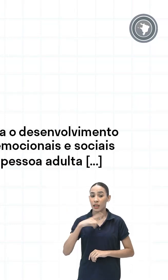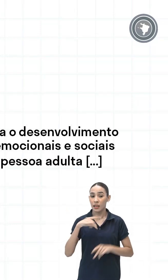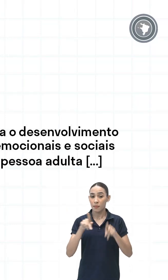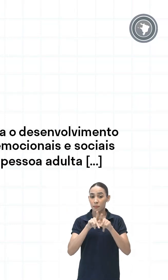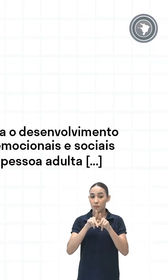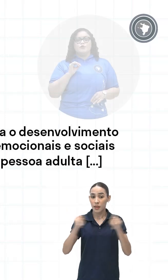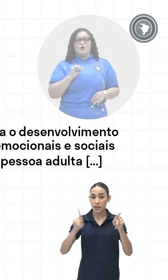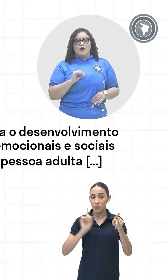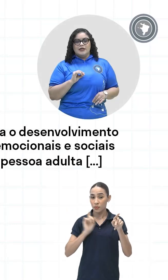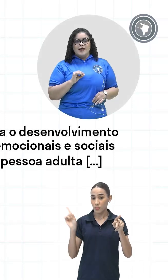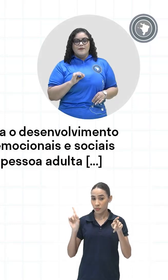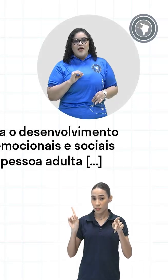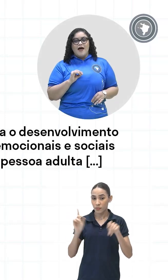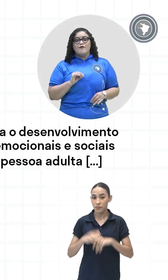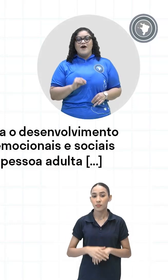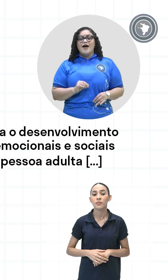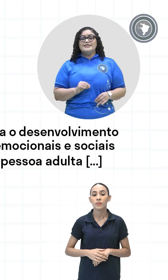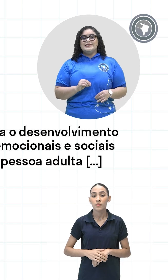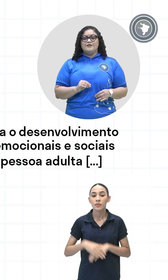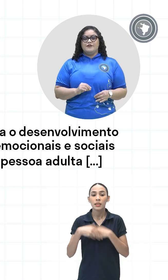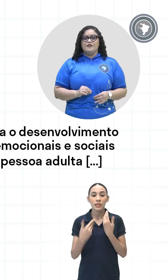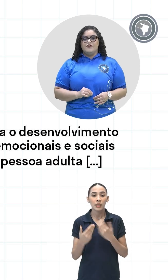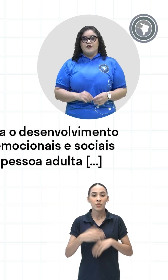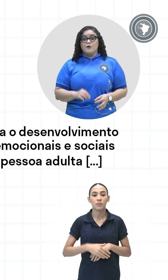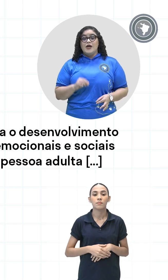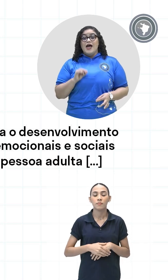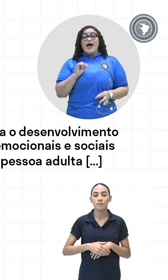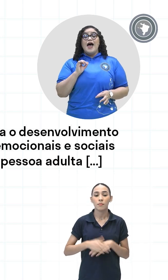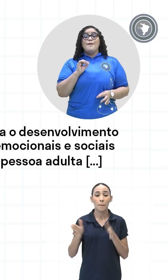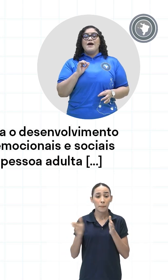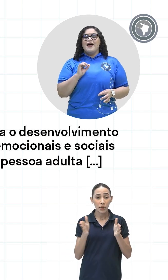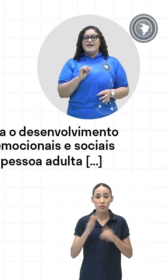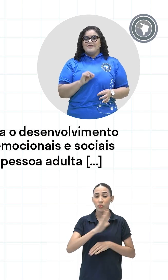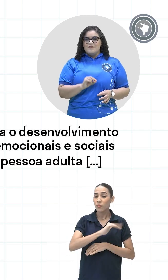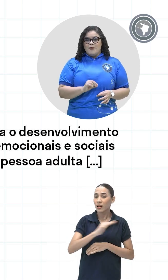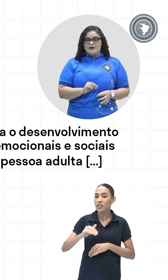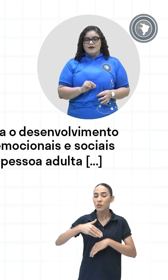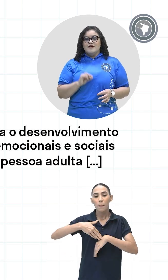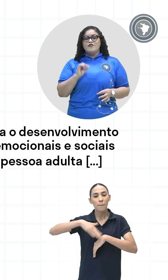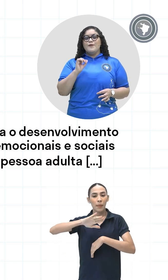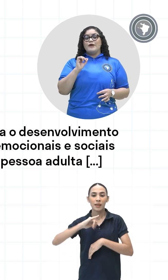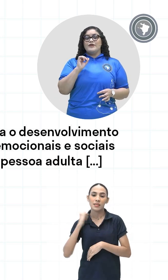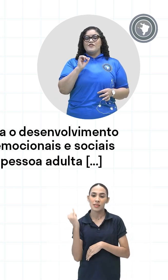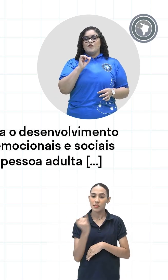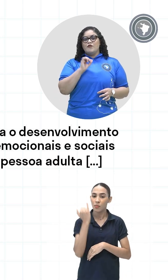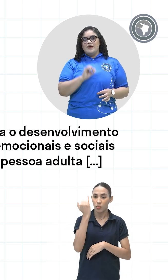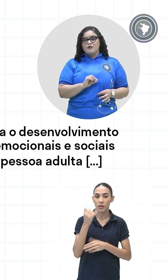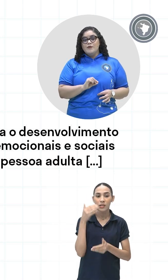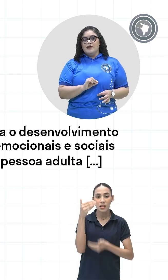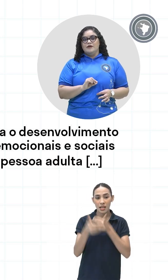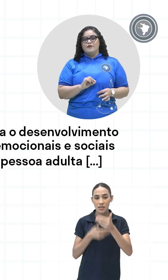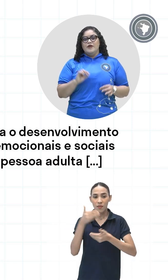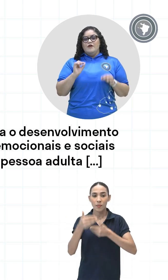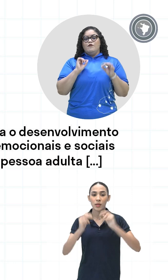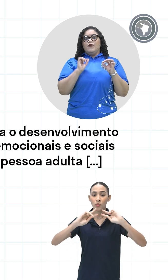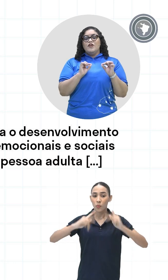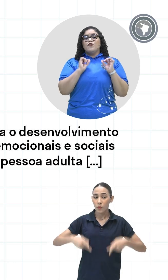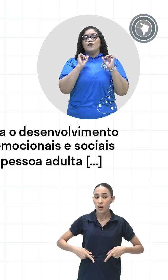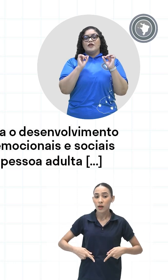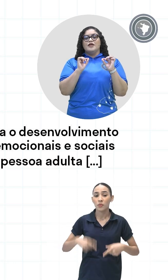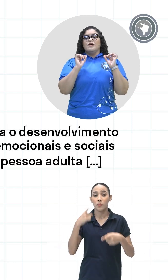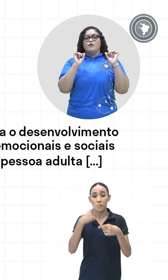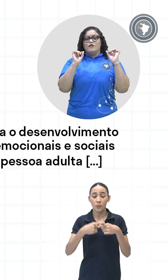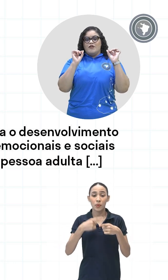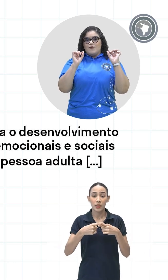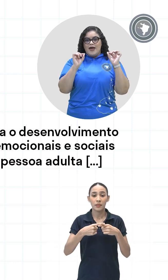período. Isso torna a fase infantil a mais importante para o desenvolvimento humano,